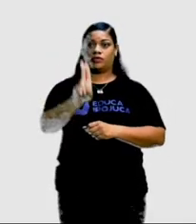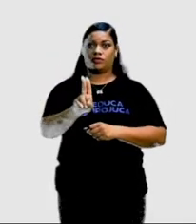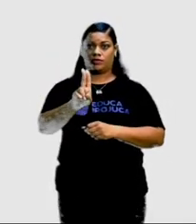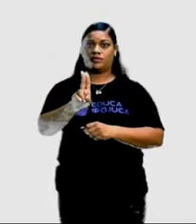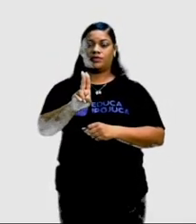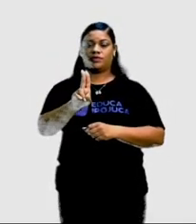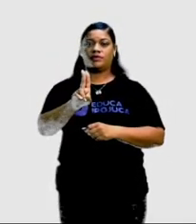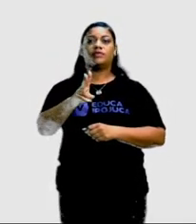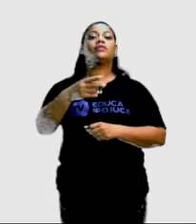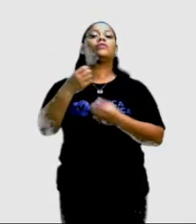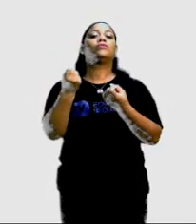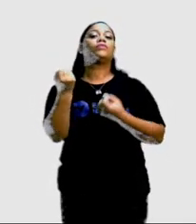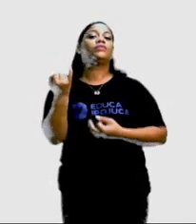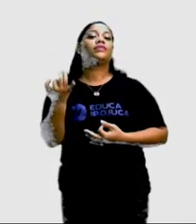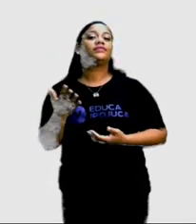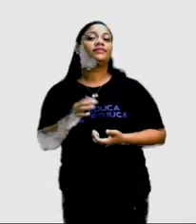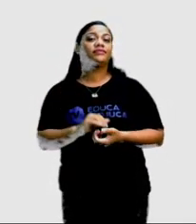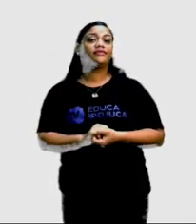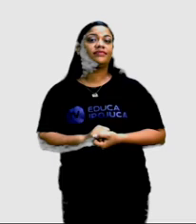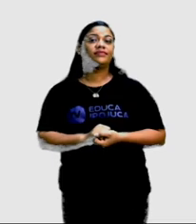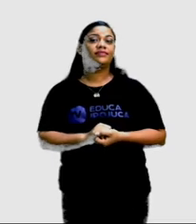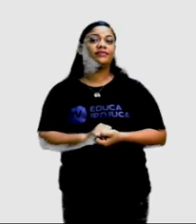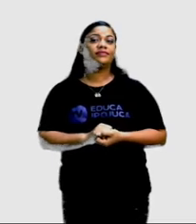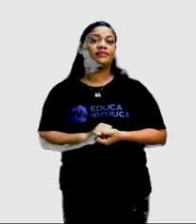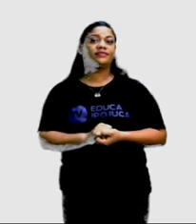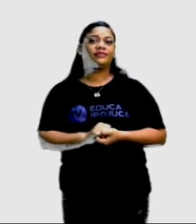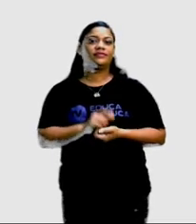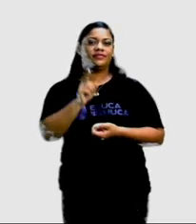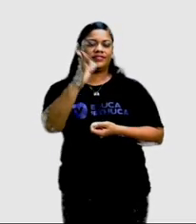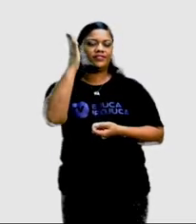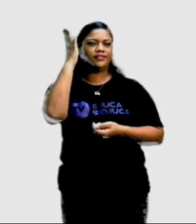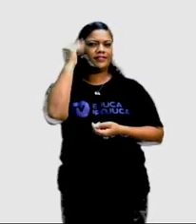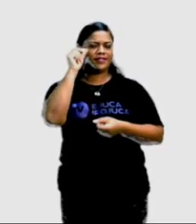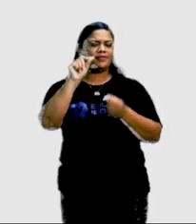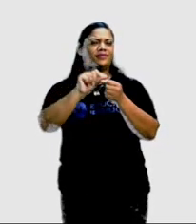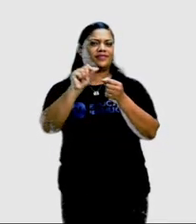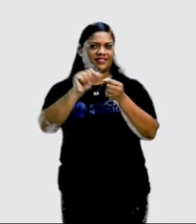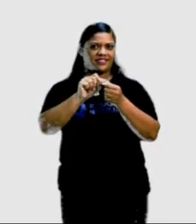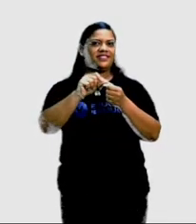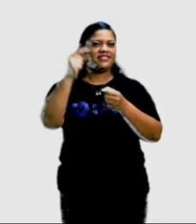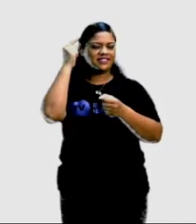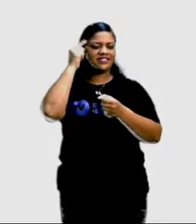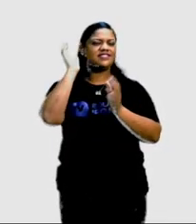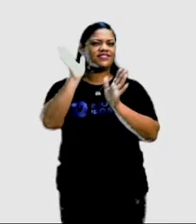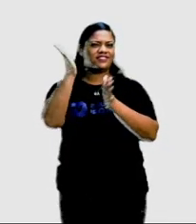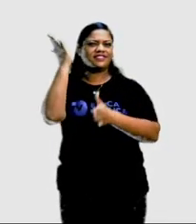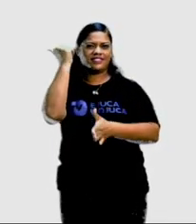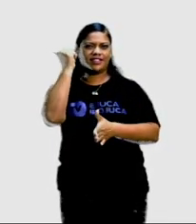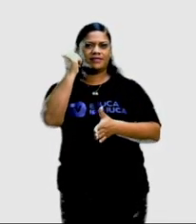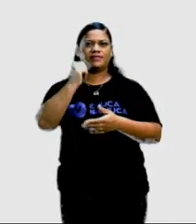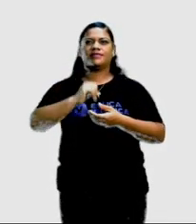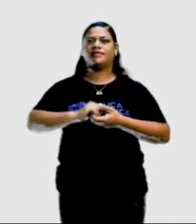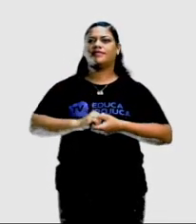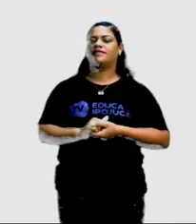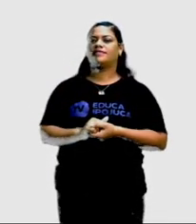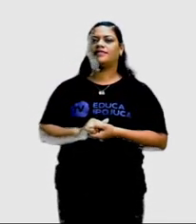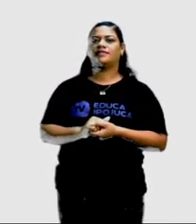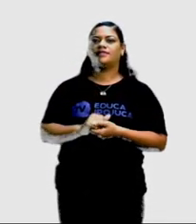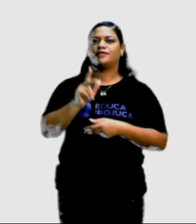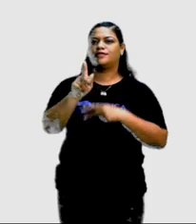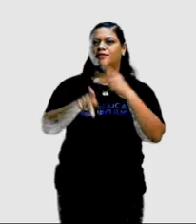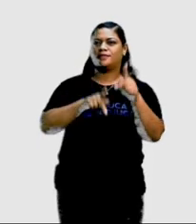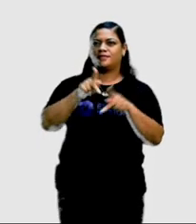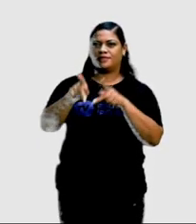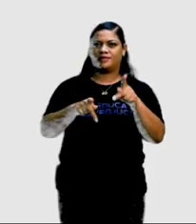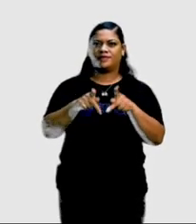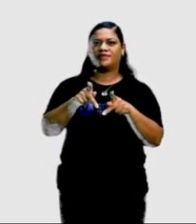10 mais 3 vai dar... Creio que você já está fazendo o cálculo na mente já. Que a gente diz no popular,